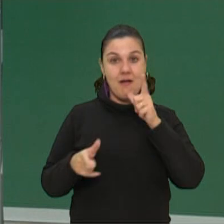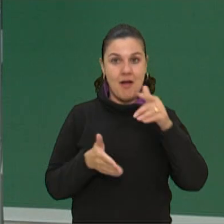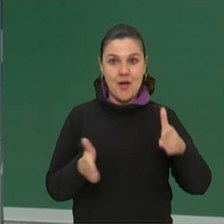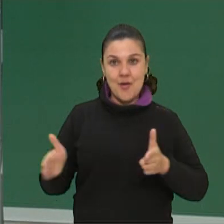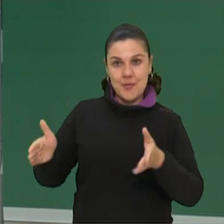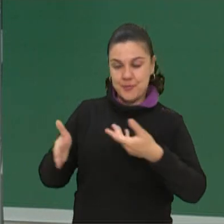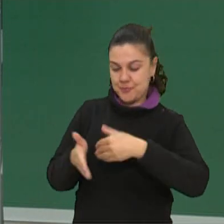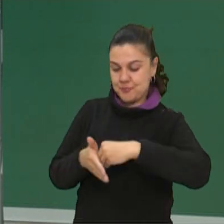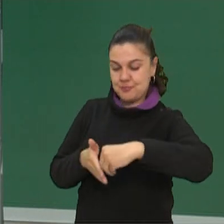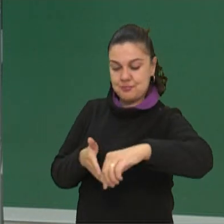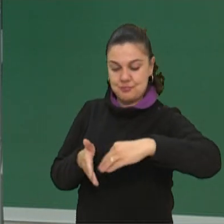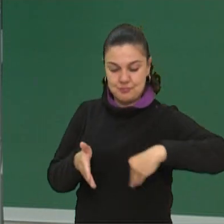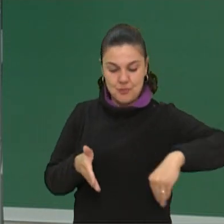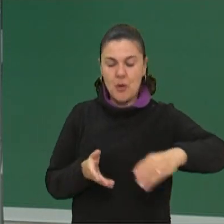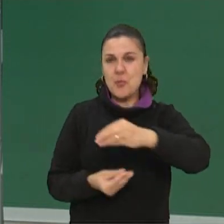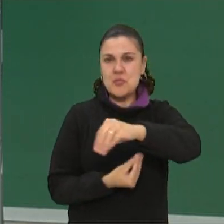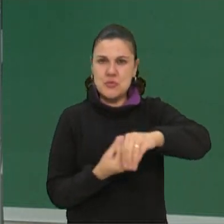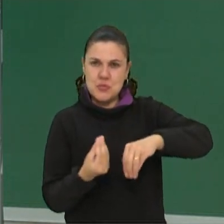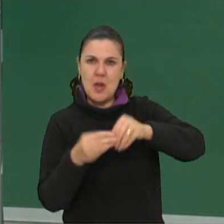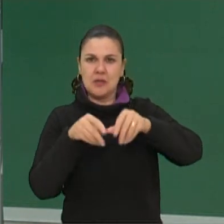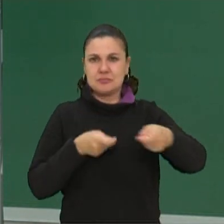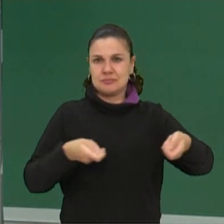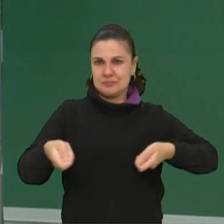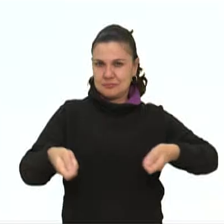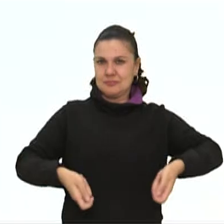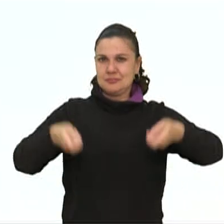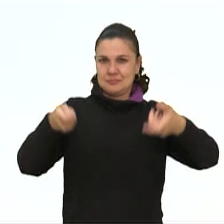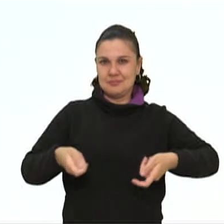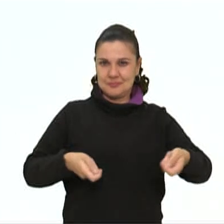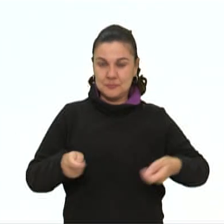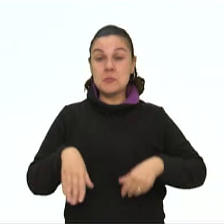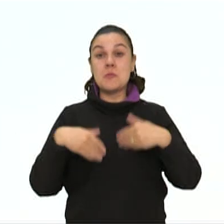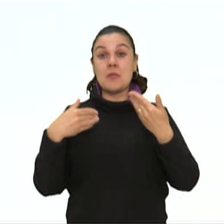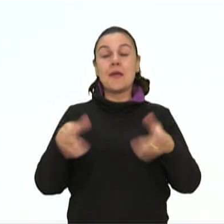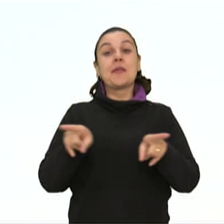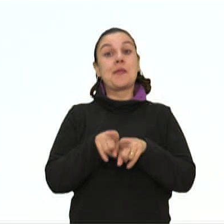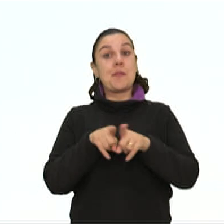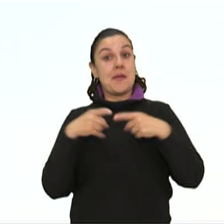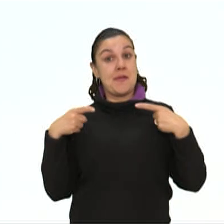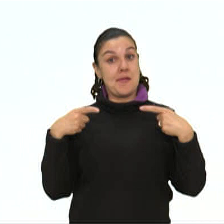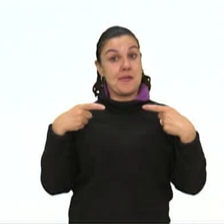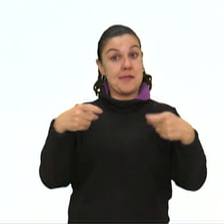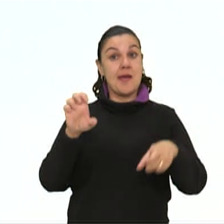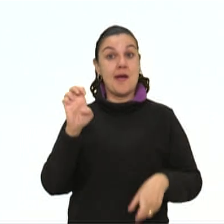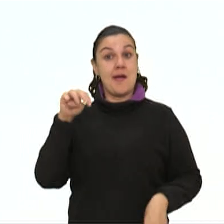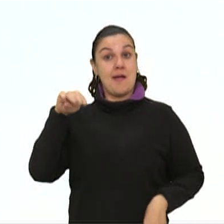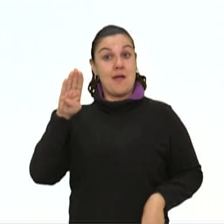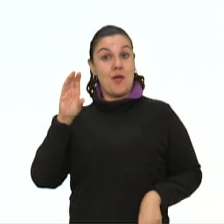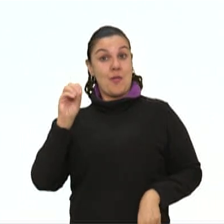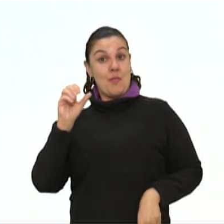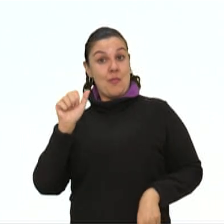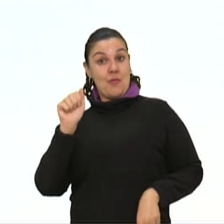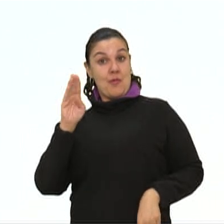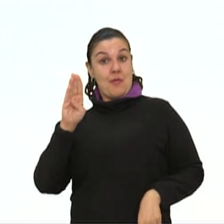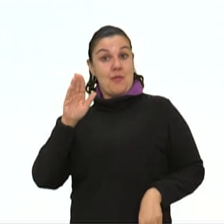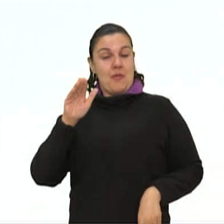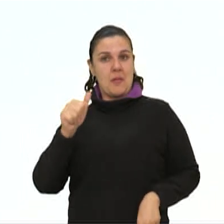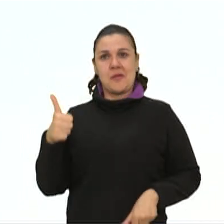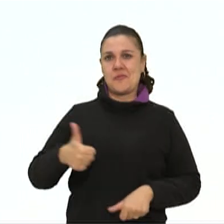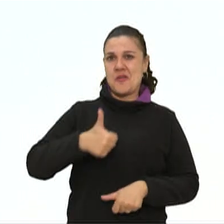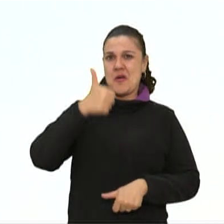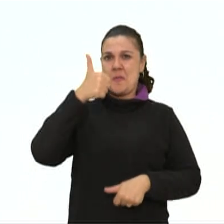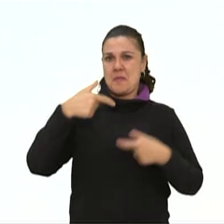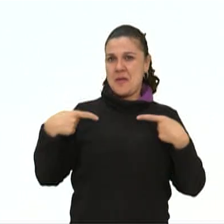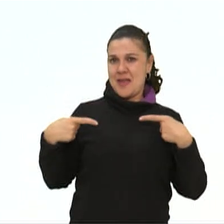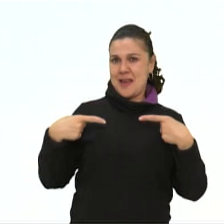rios, misturados ao cascalho, à areia. Ainda, a Guerra dos Emboabas foi a primeira grande